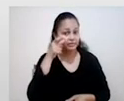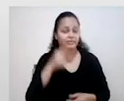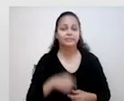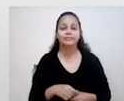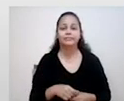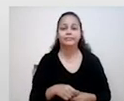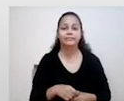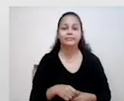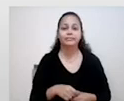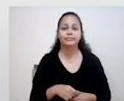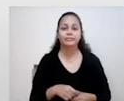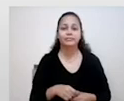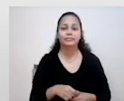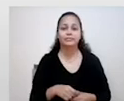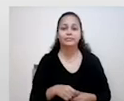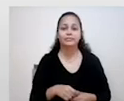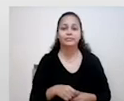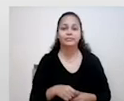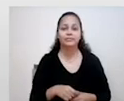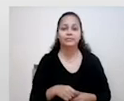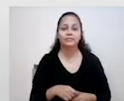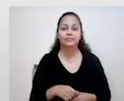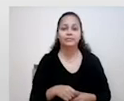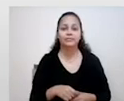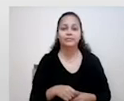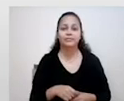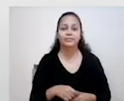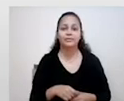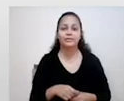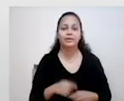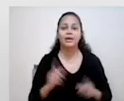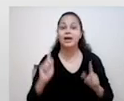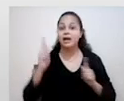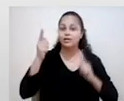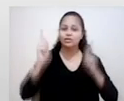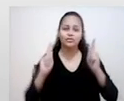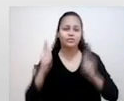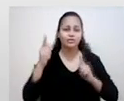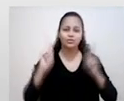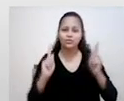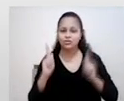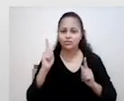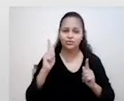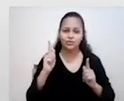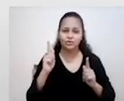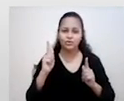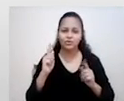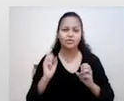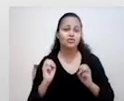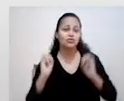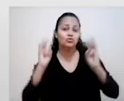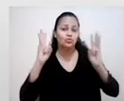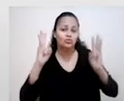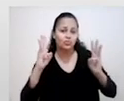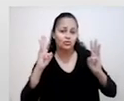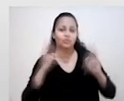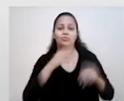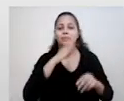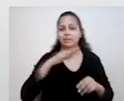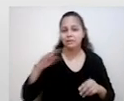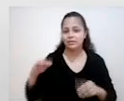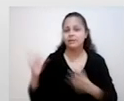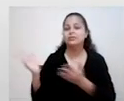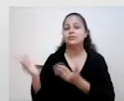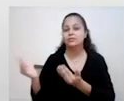ó. Ordem inversa. Caso as diversões dos espetáculos públicos sejam classificados como adequados à faixa etária das crianças e